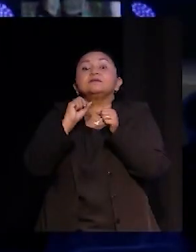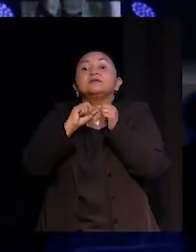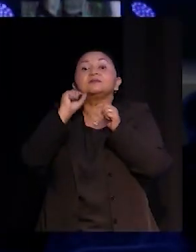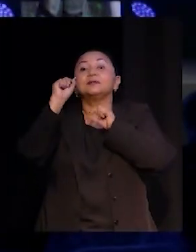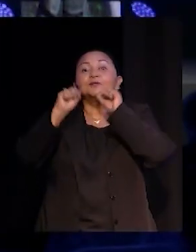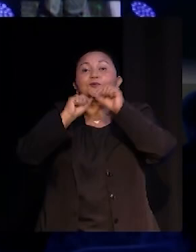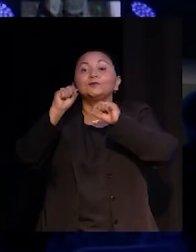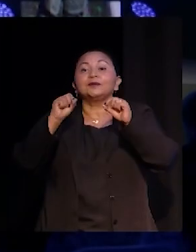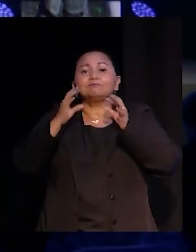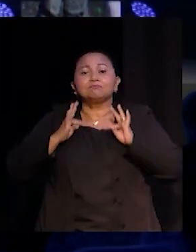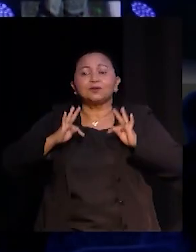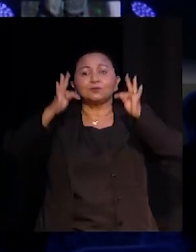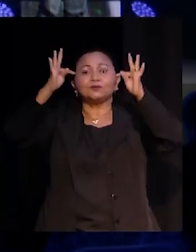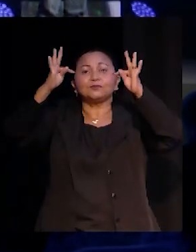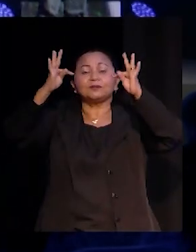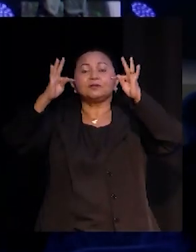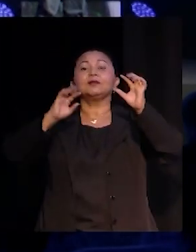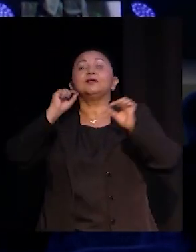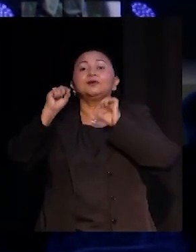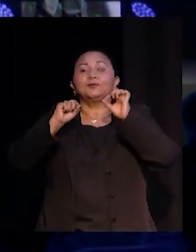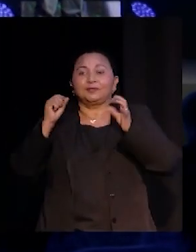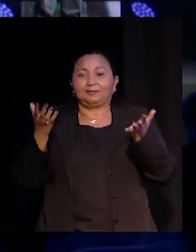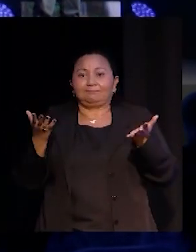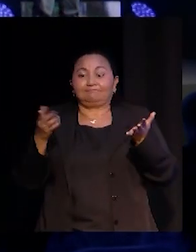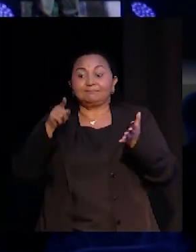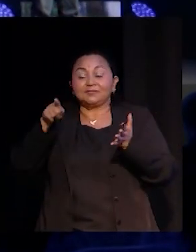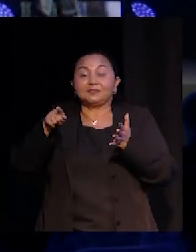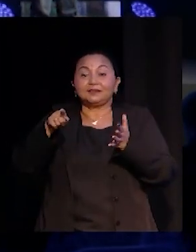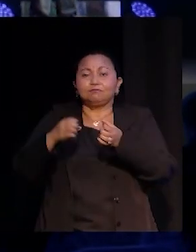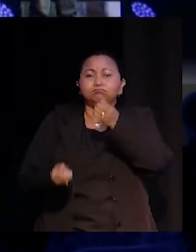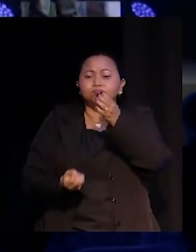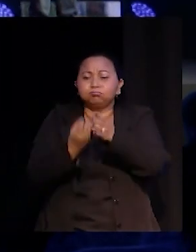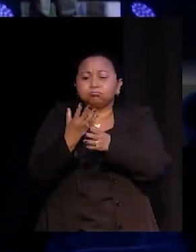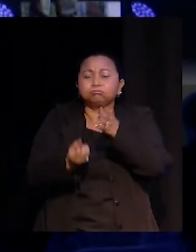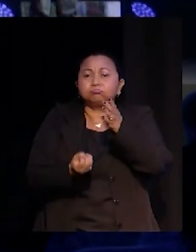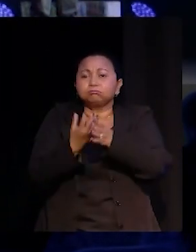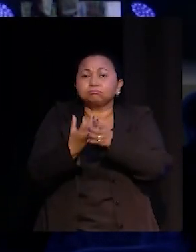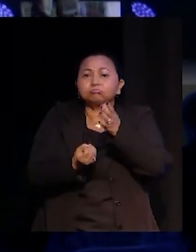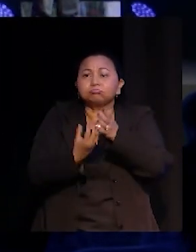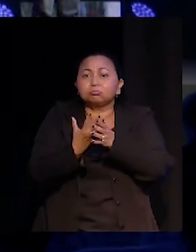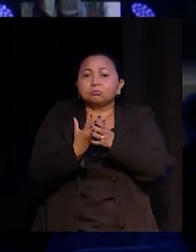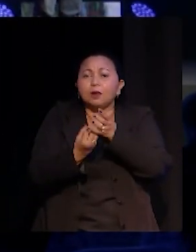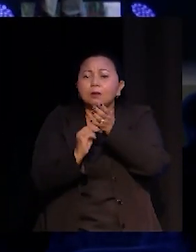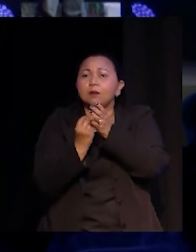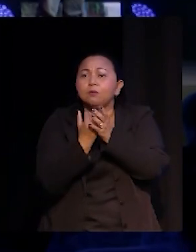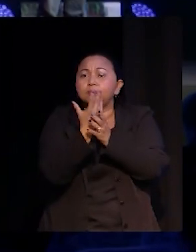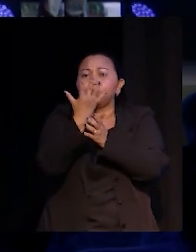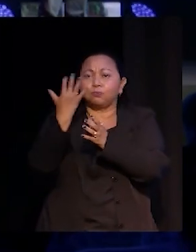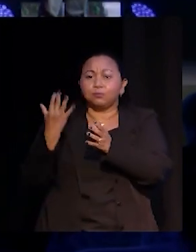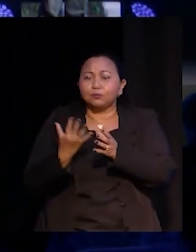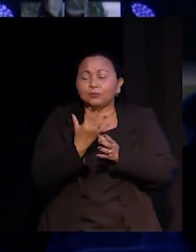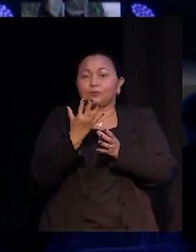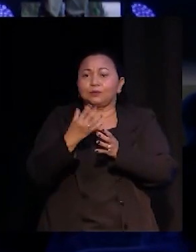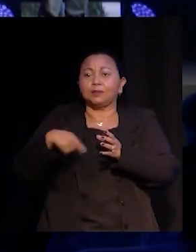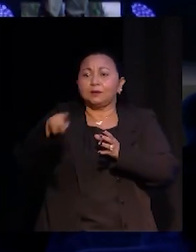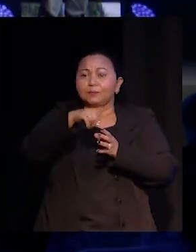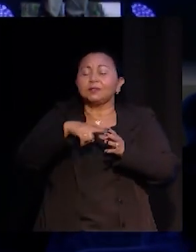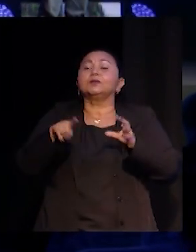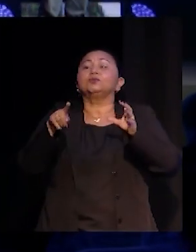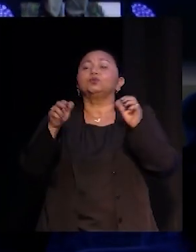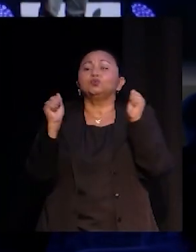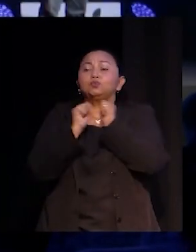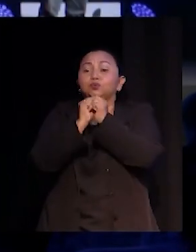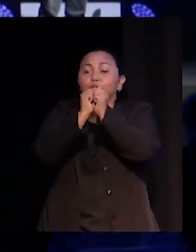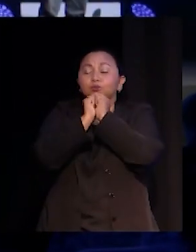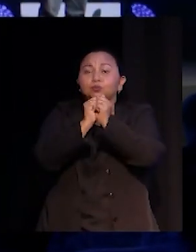em alta tecnologia, se o excedente produzido pela agricultura, pela pecuária e pela agroindústria,